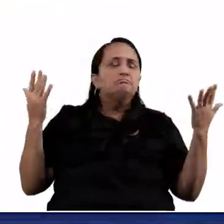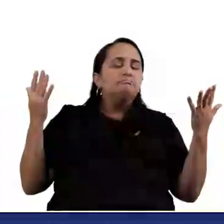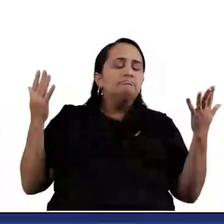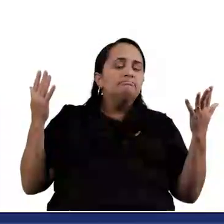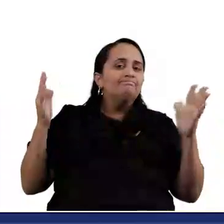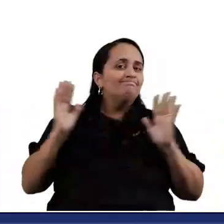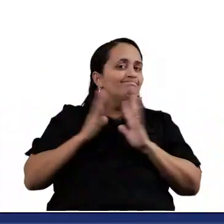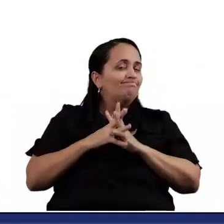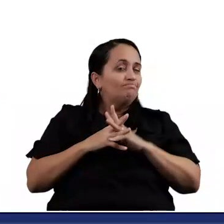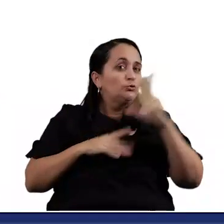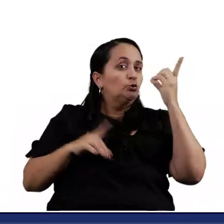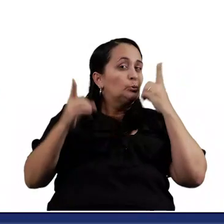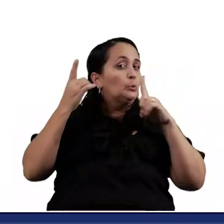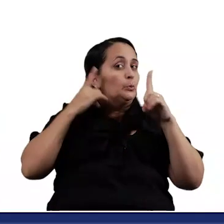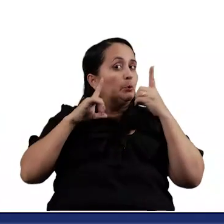resolver